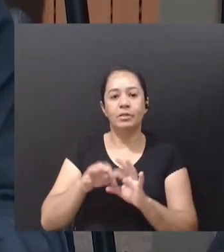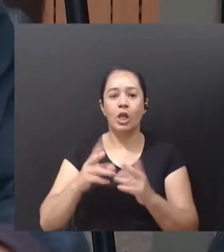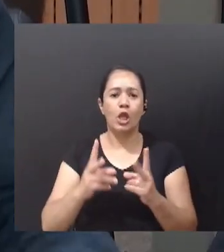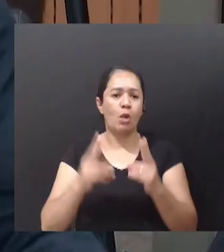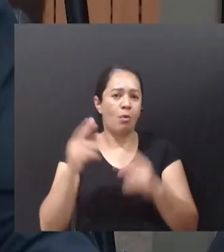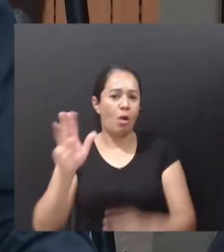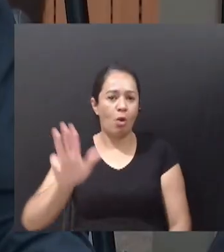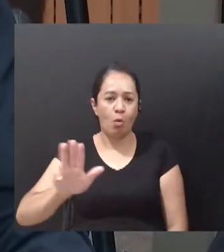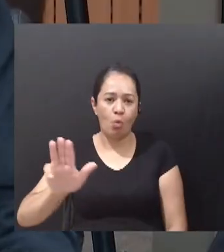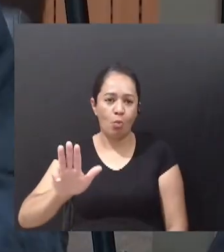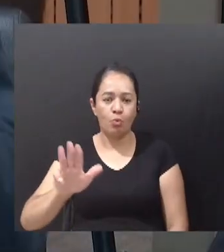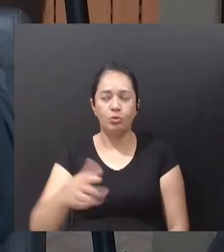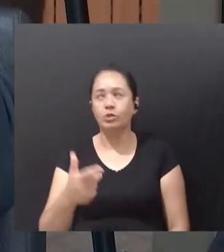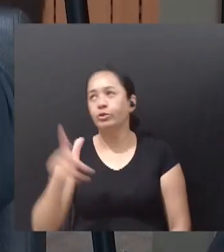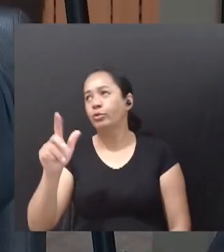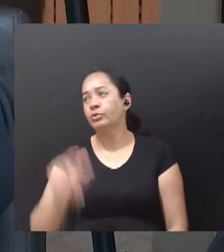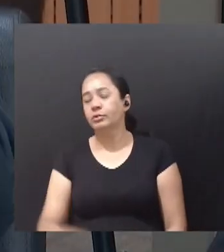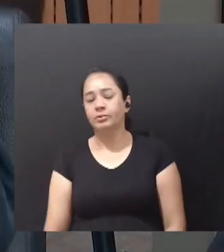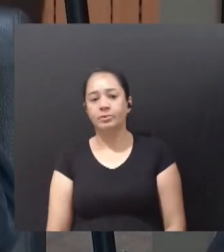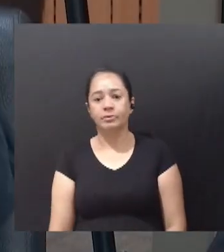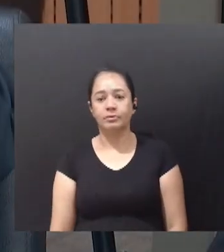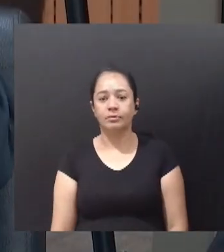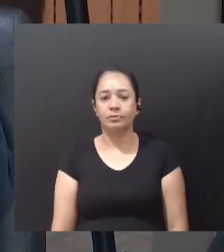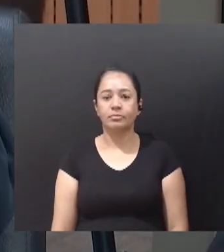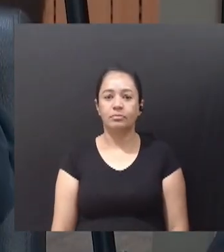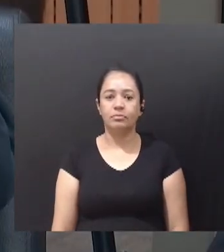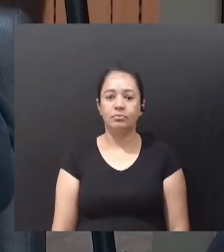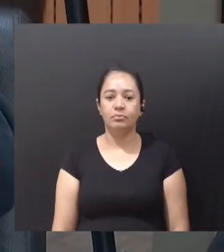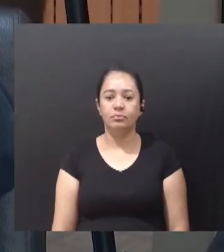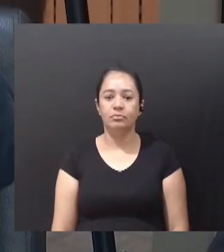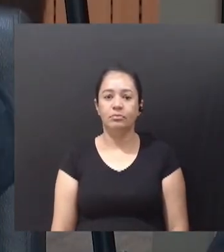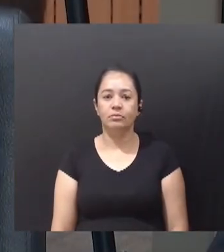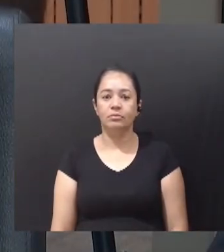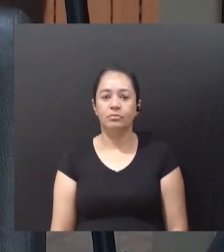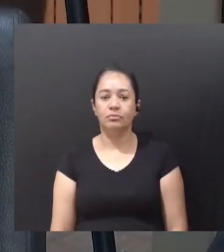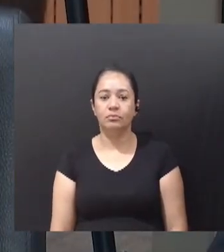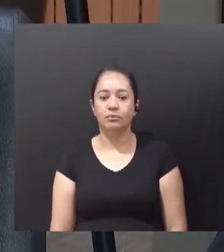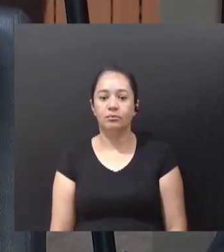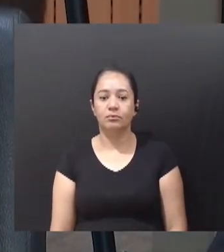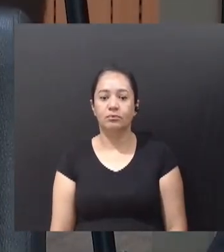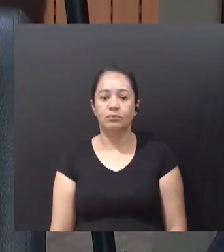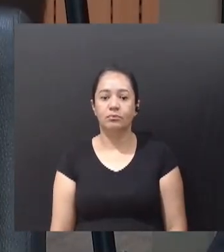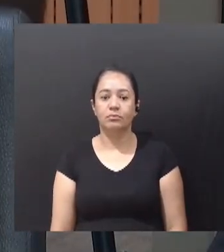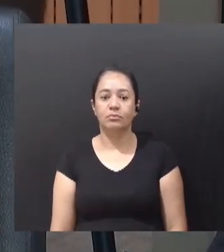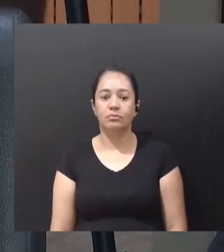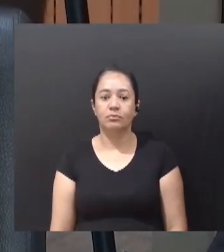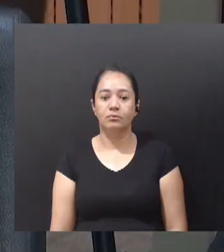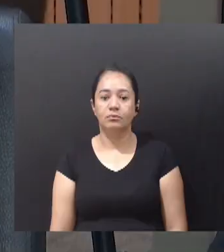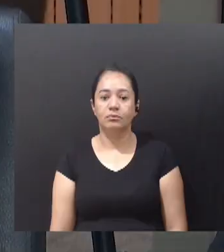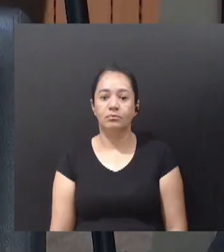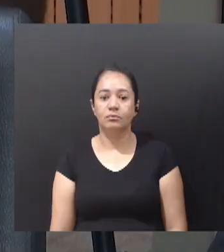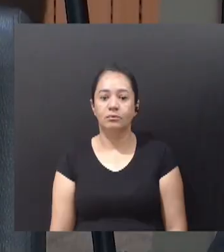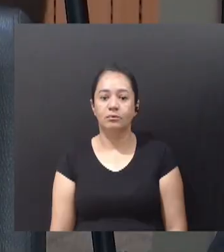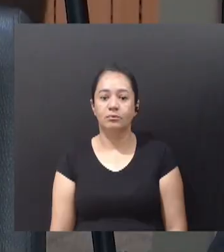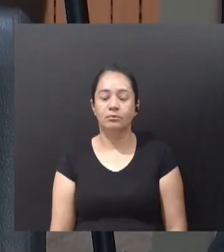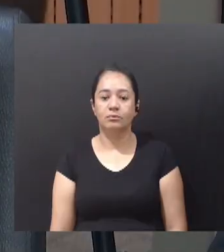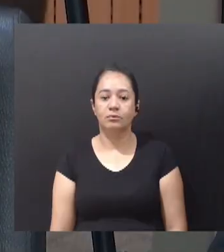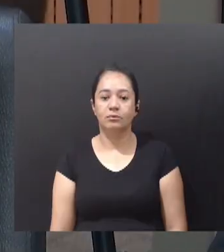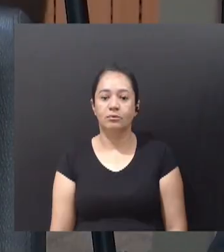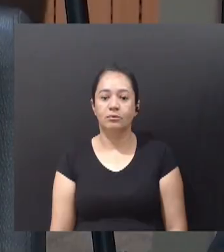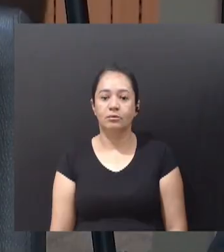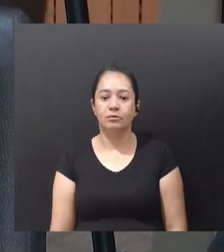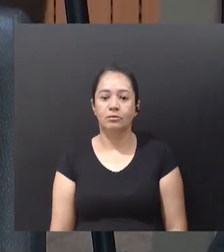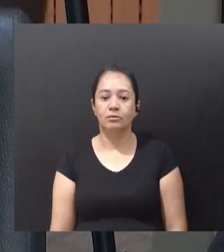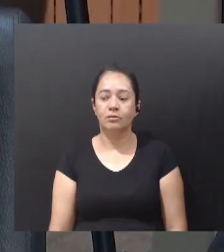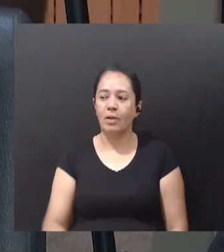lá, entendeu? Tipo assim, próximo, não estou falando Haddad agora, tá um pouco mais, mas você tem que